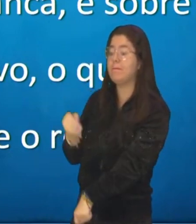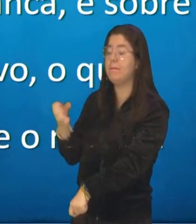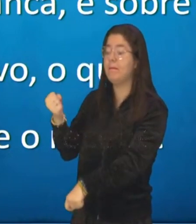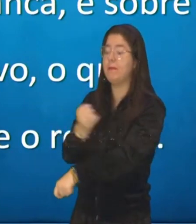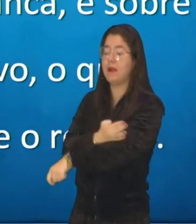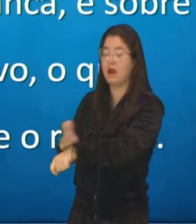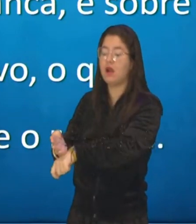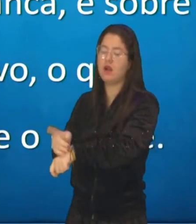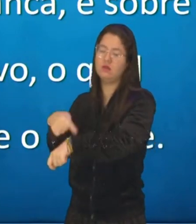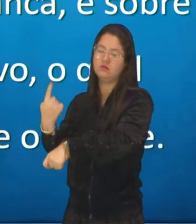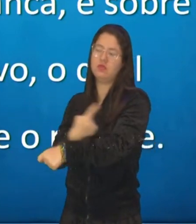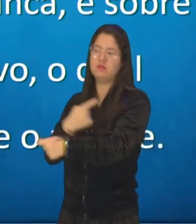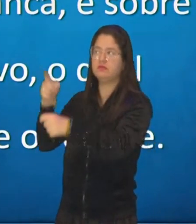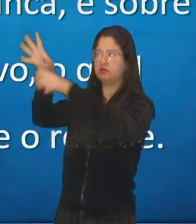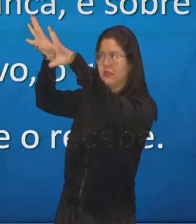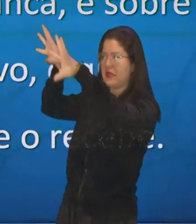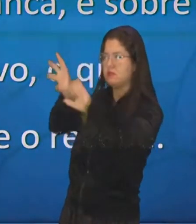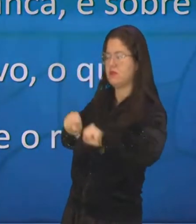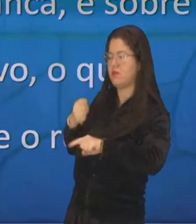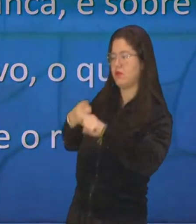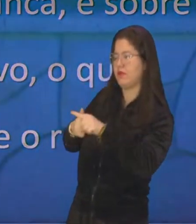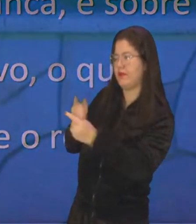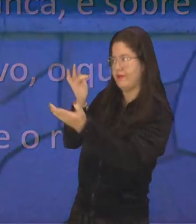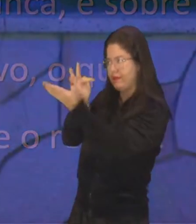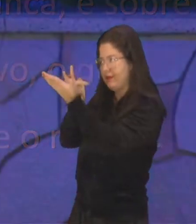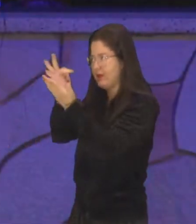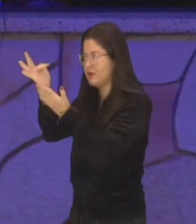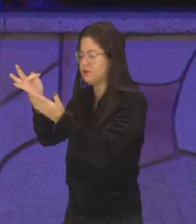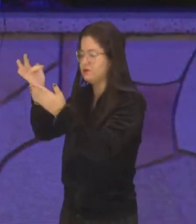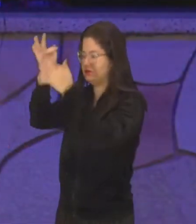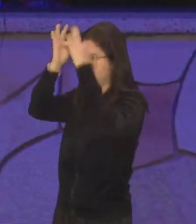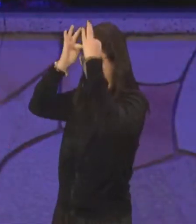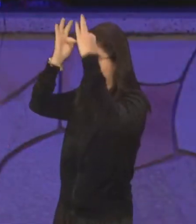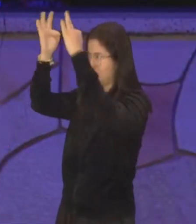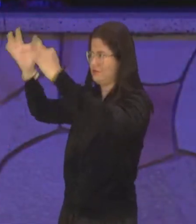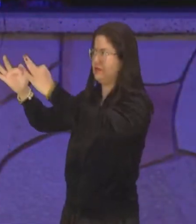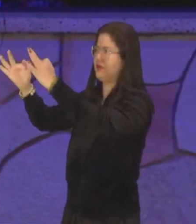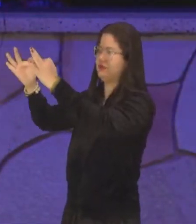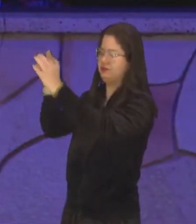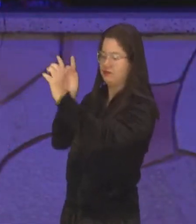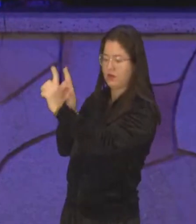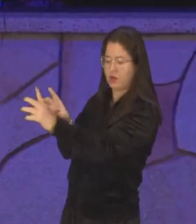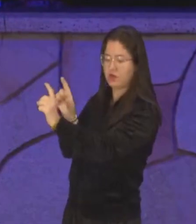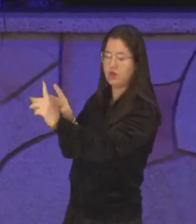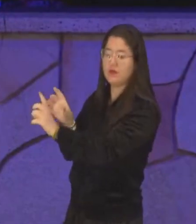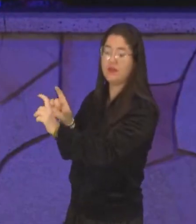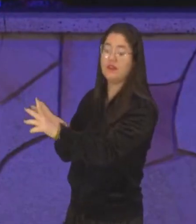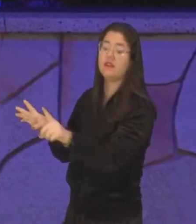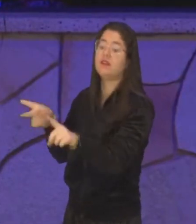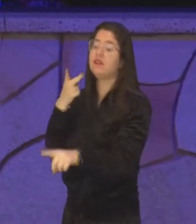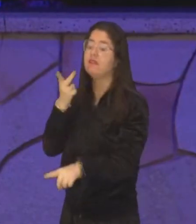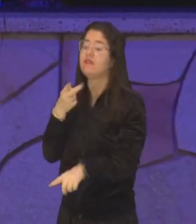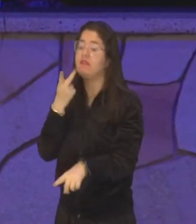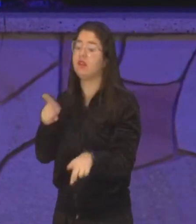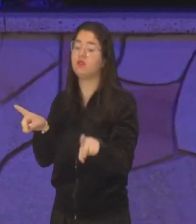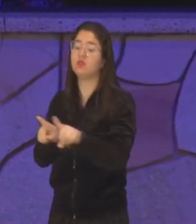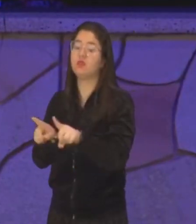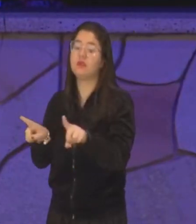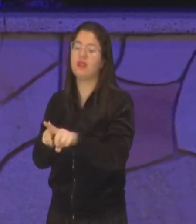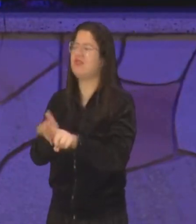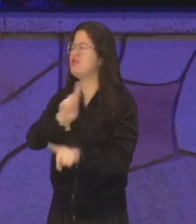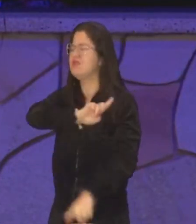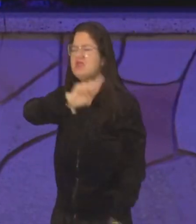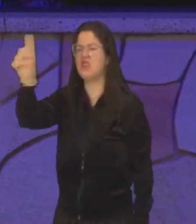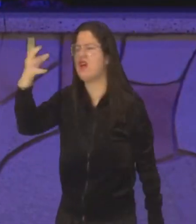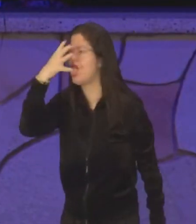receberíamos por nos mantermos fiéis à doutrina, à palavra, e dizendo não ao processo de